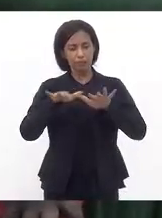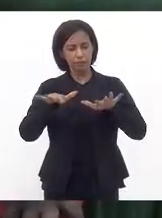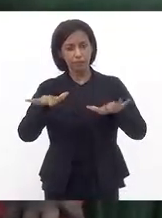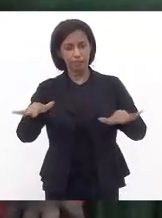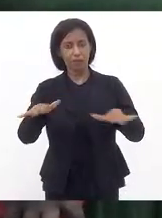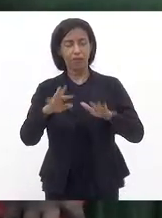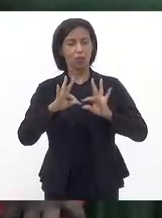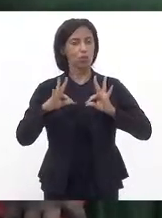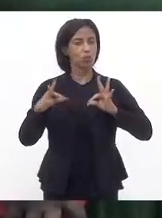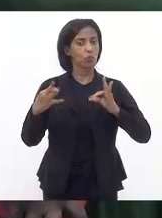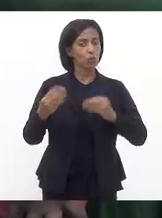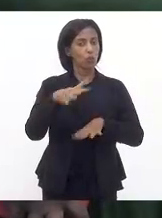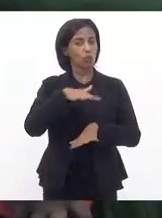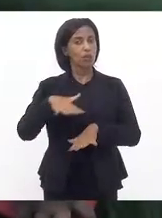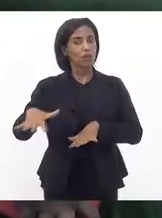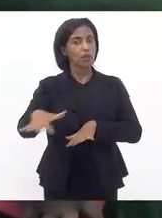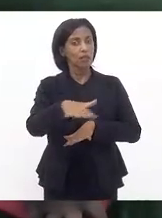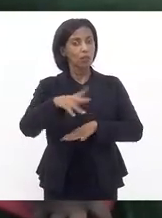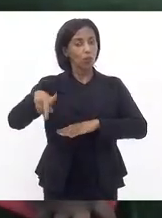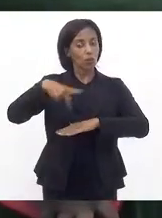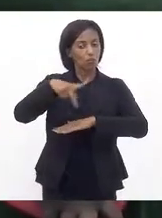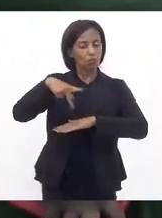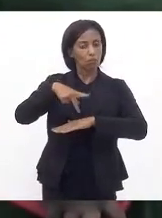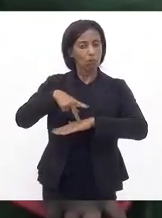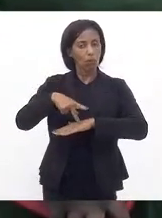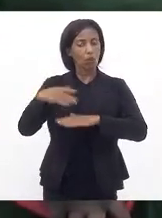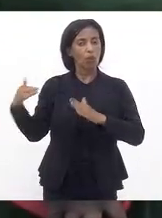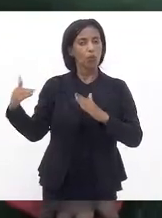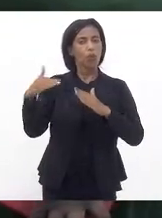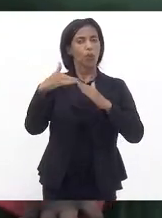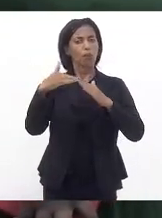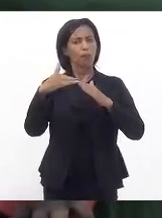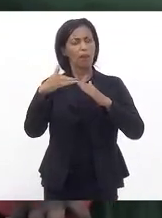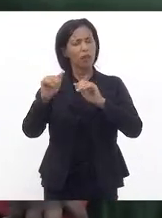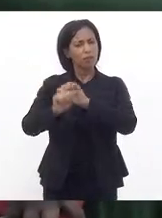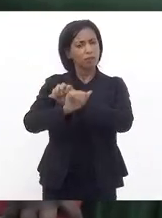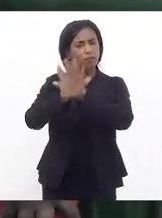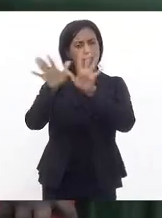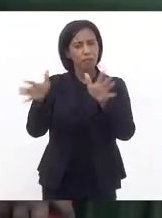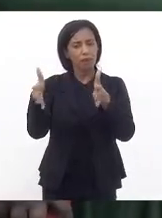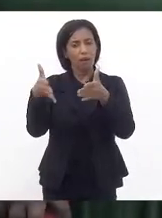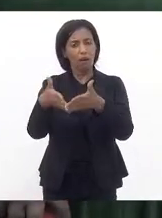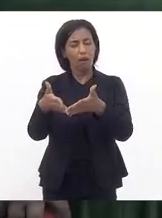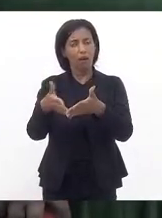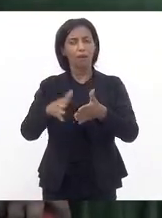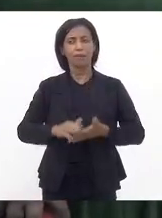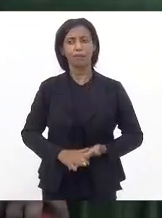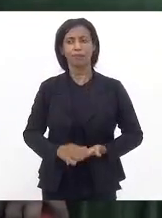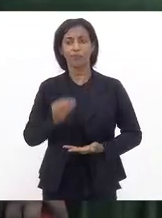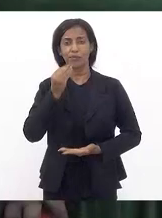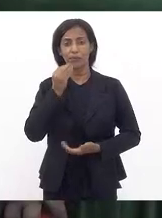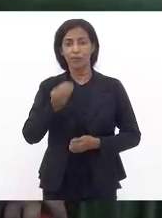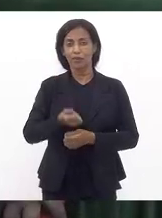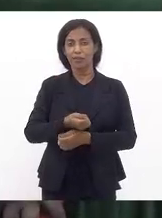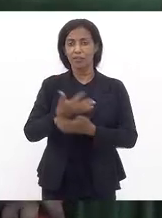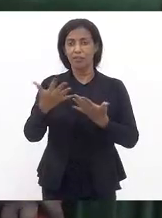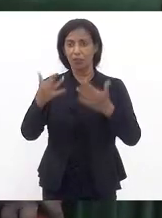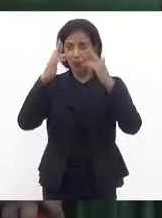sobre todo o território nacional no mérito de maneira muito clara Cristalina ou